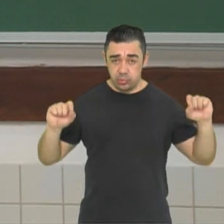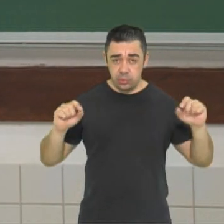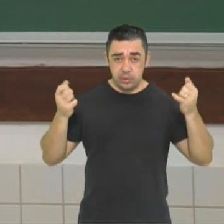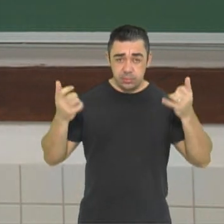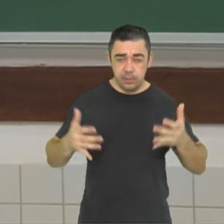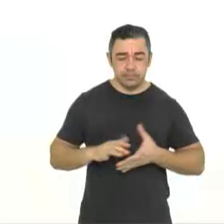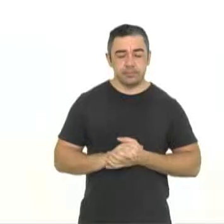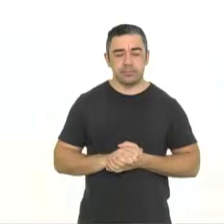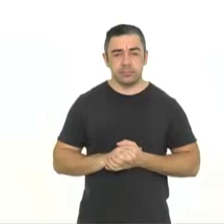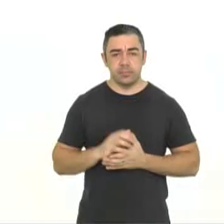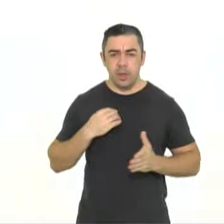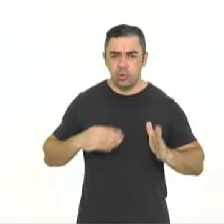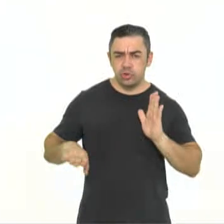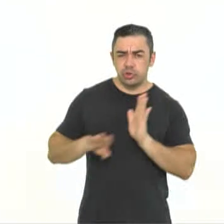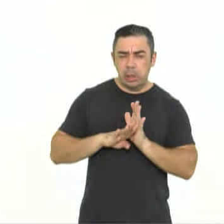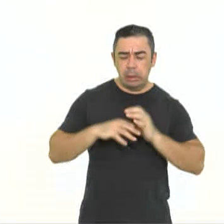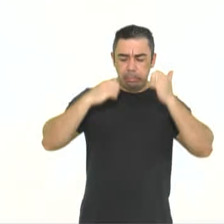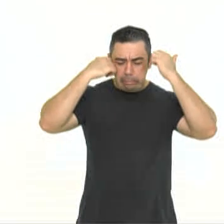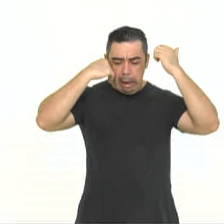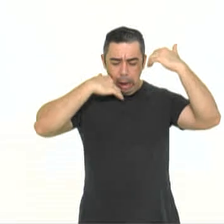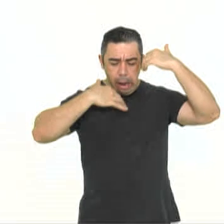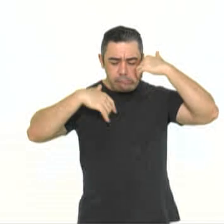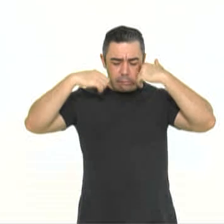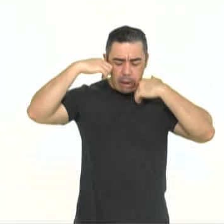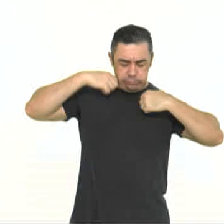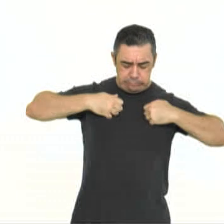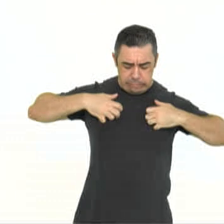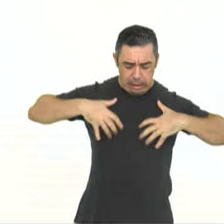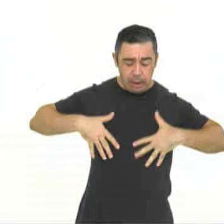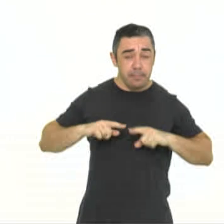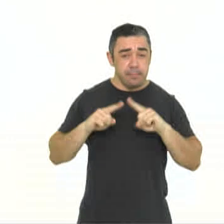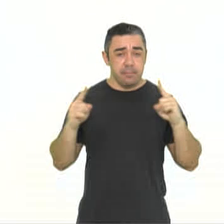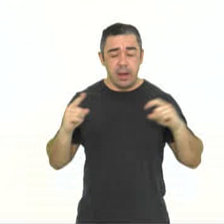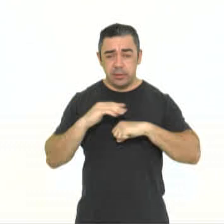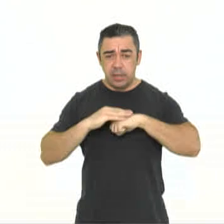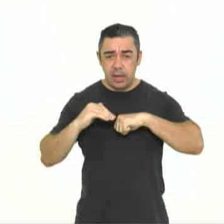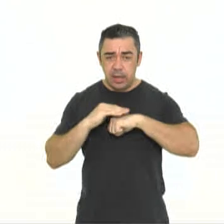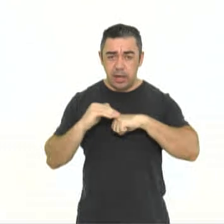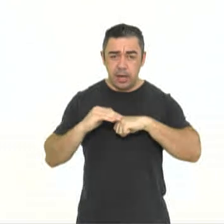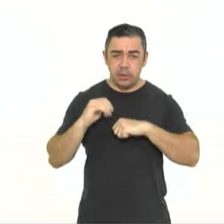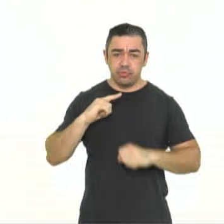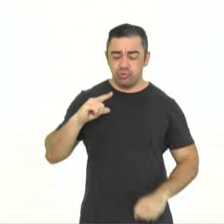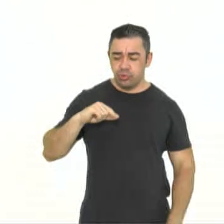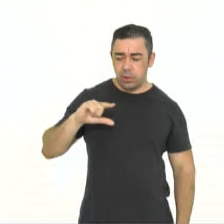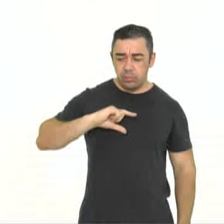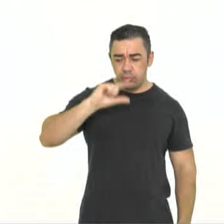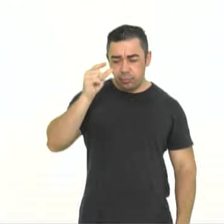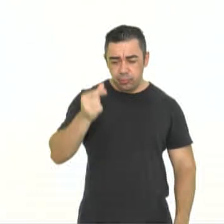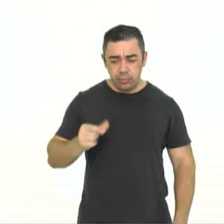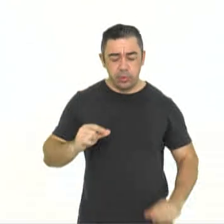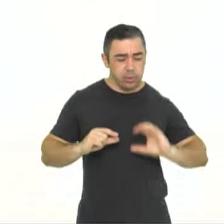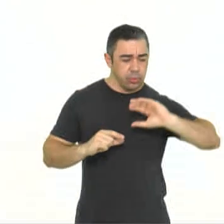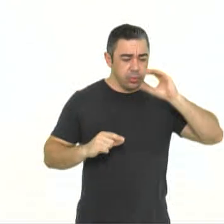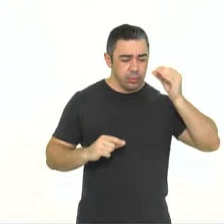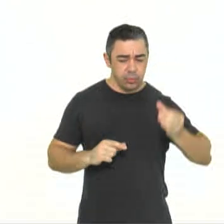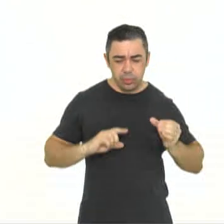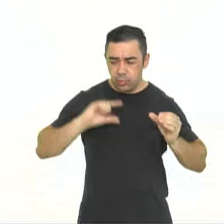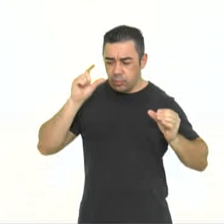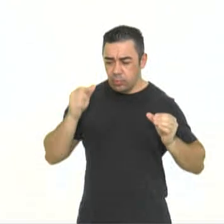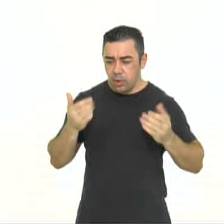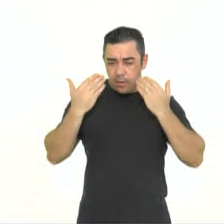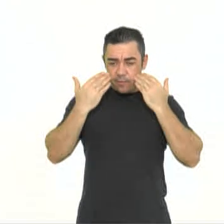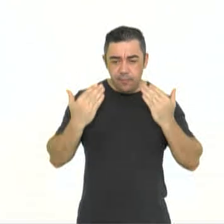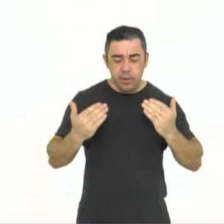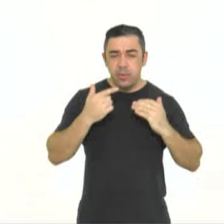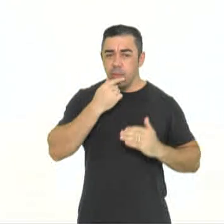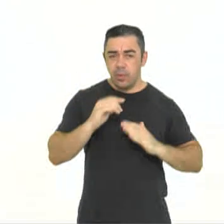diz: cheguei suadíssimo e com maternal carinho, as anosas mangueiras que se perfilavam em Alameda diante da